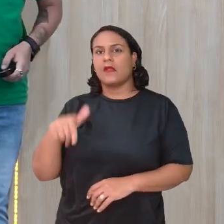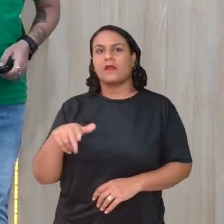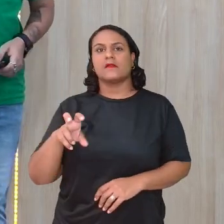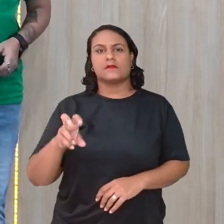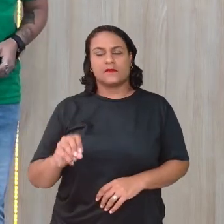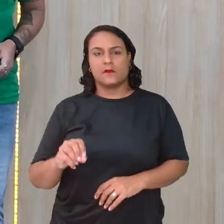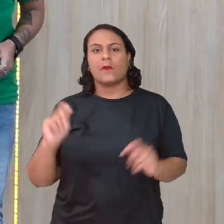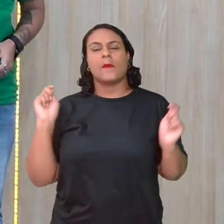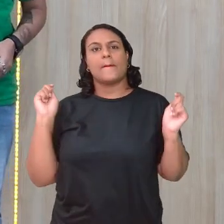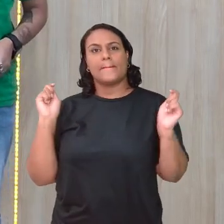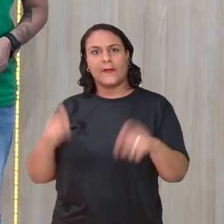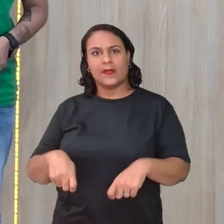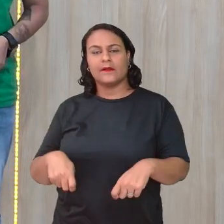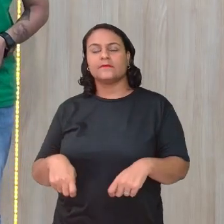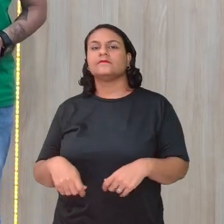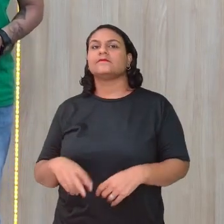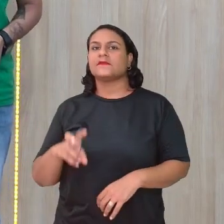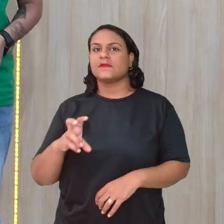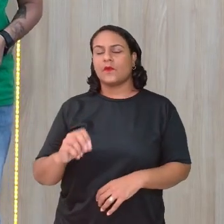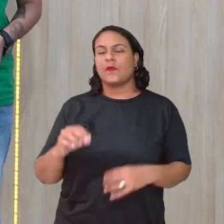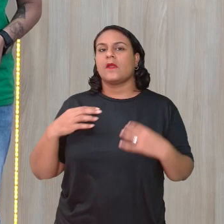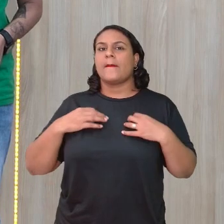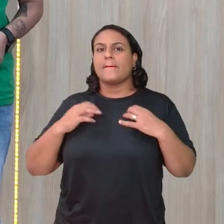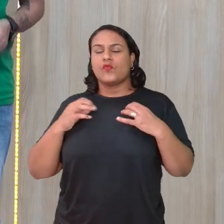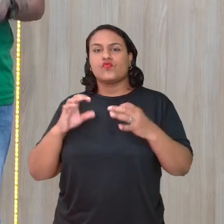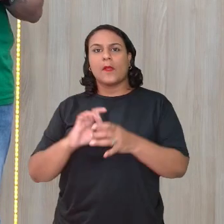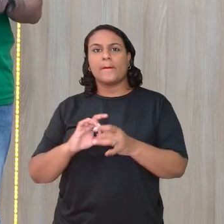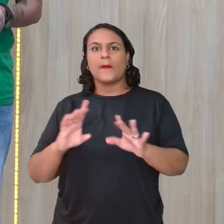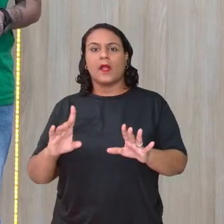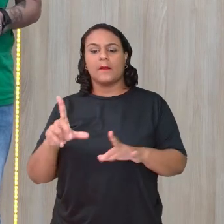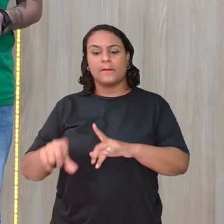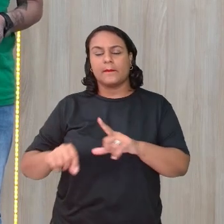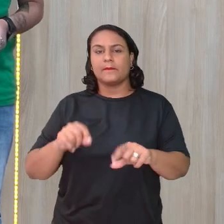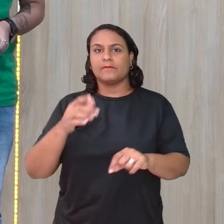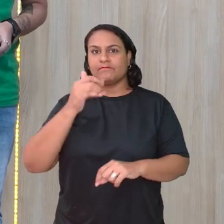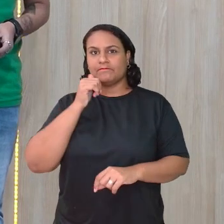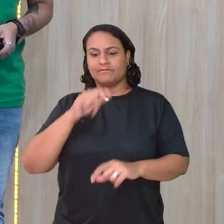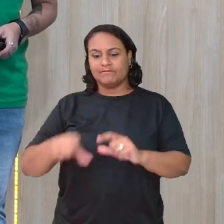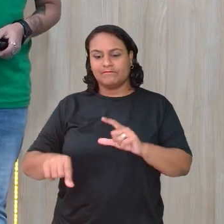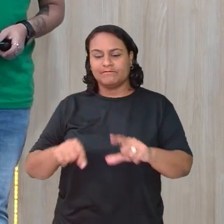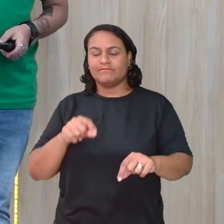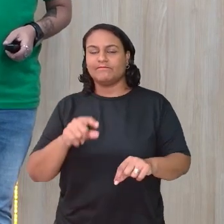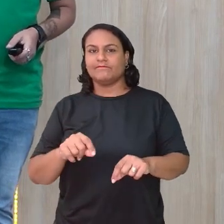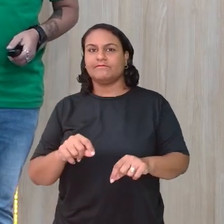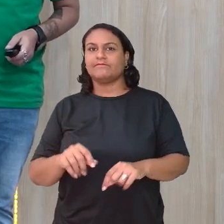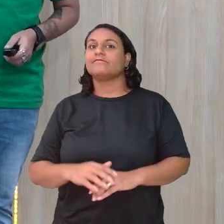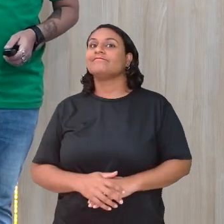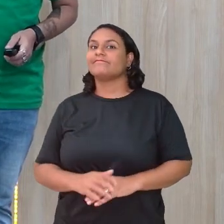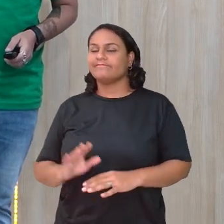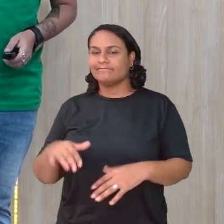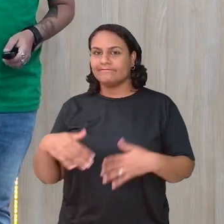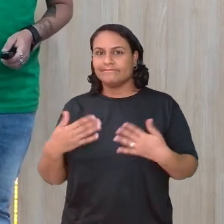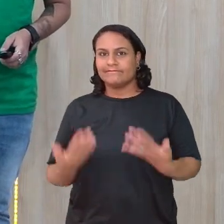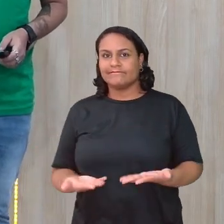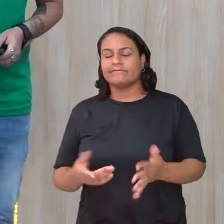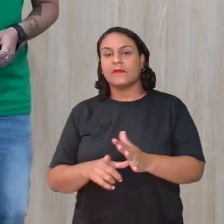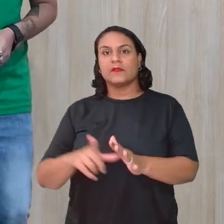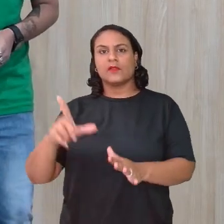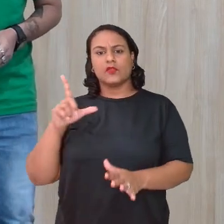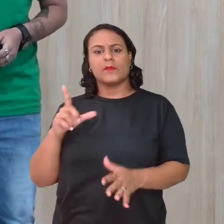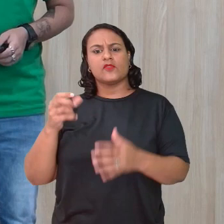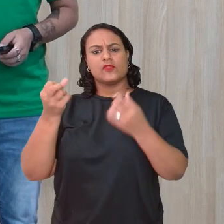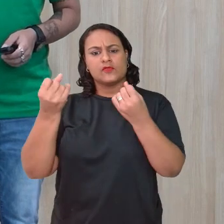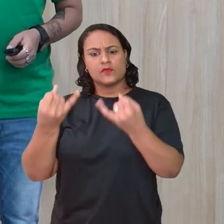casos possíveis, são 50 blusas que tem ali. Feito isso, ou seja, a gente já cumpriu aquilo que eu tinha dito anteriormente, a